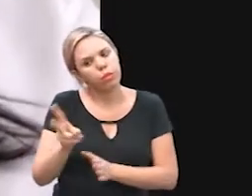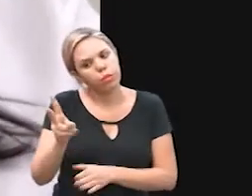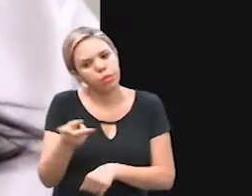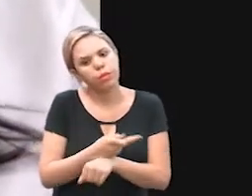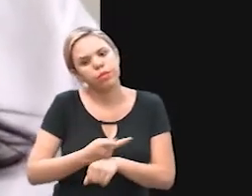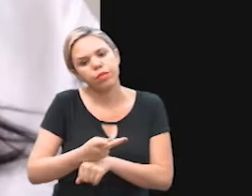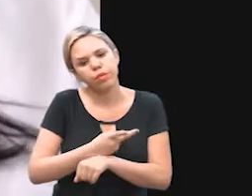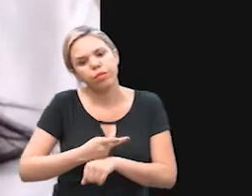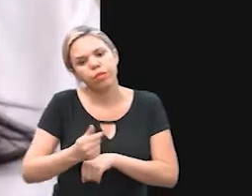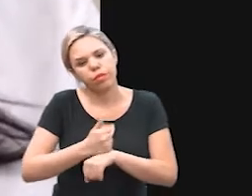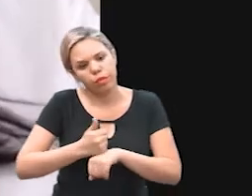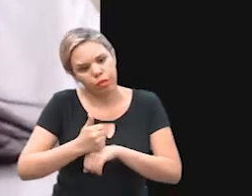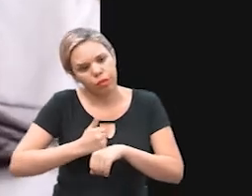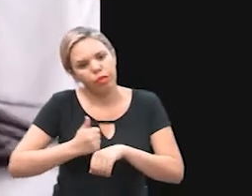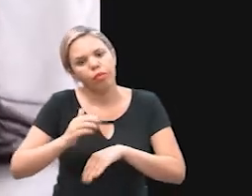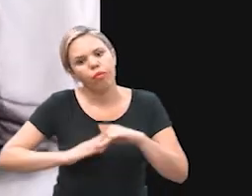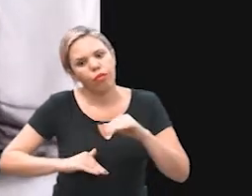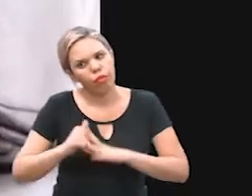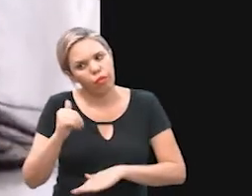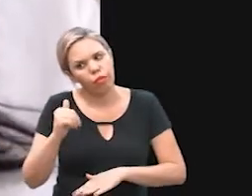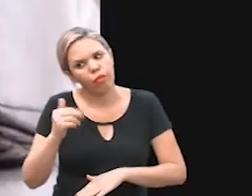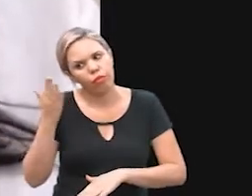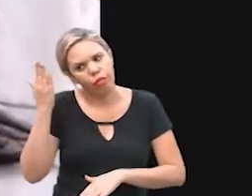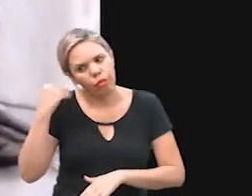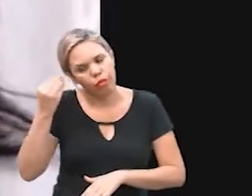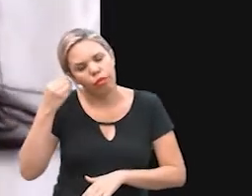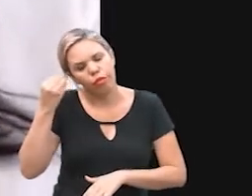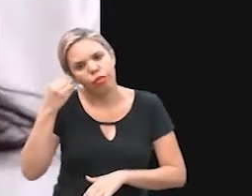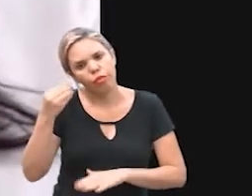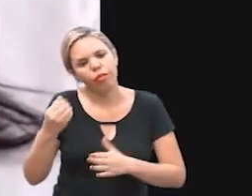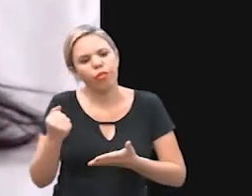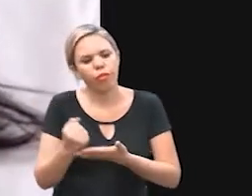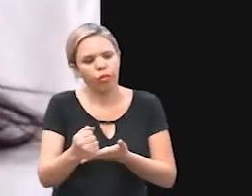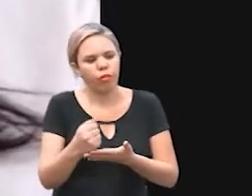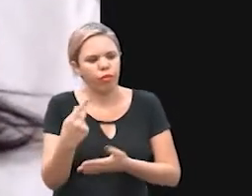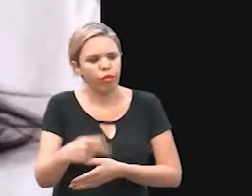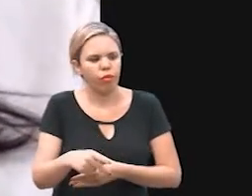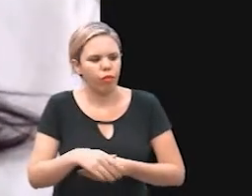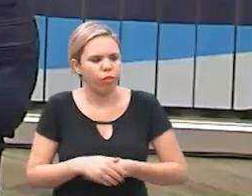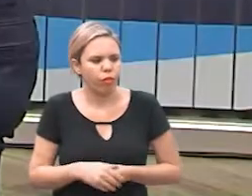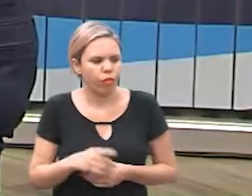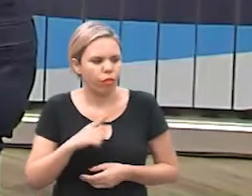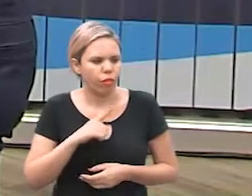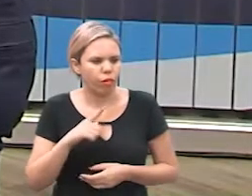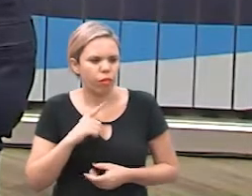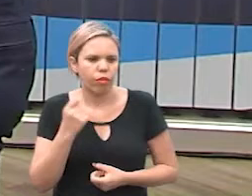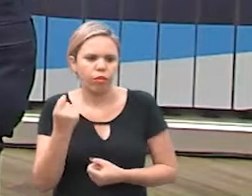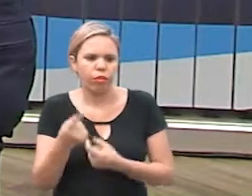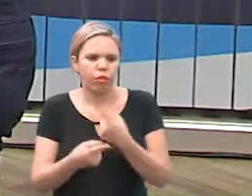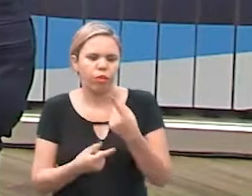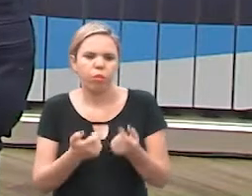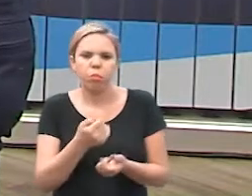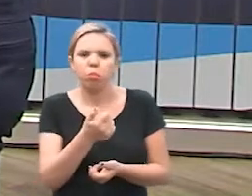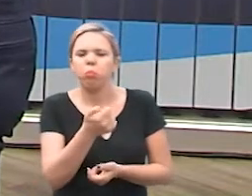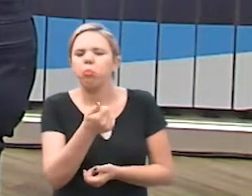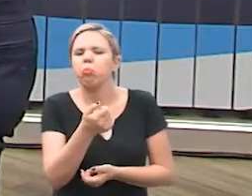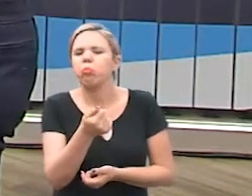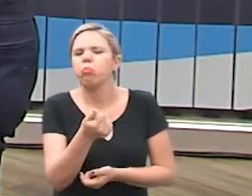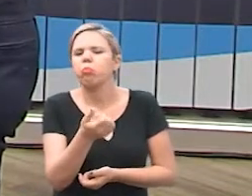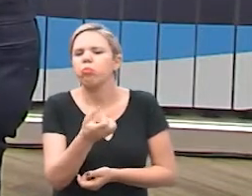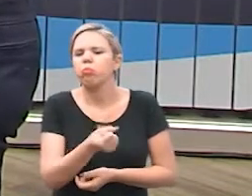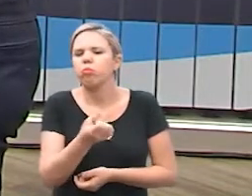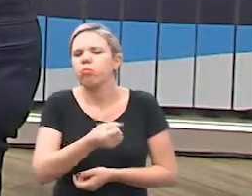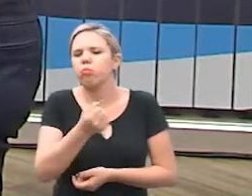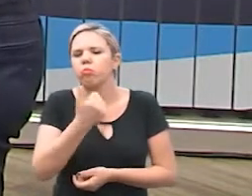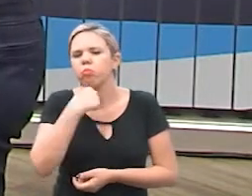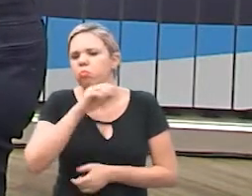ela estar procurando um profissional habilitado aí para poder ajudá-la. Agora, existem casos de pouco leite, né?